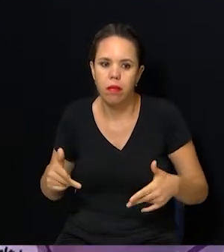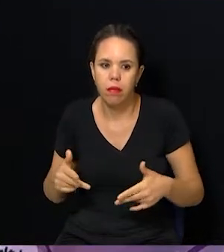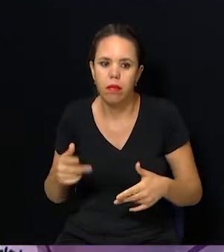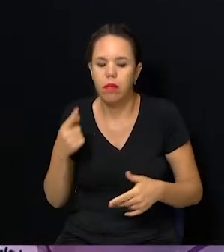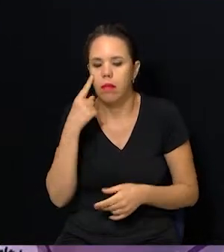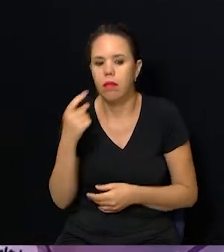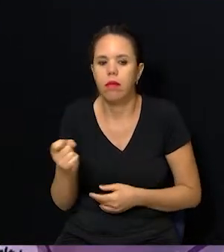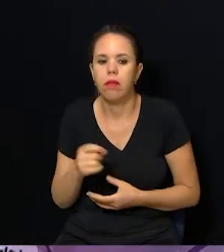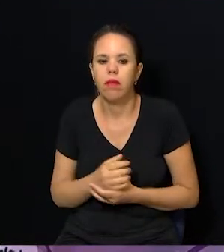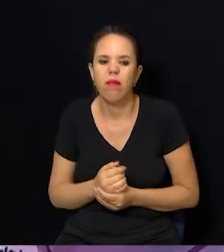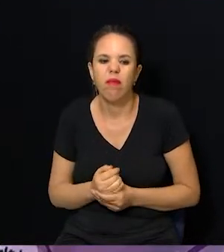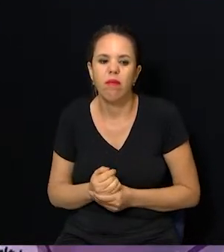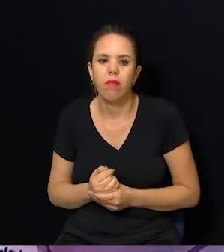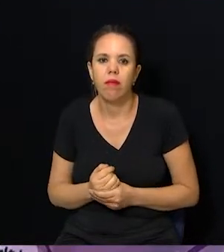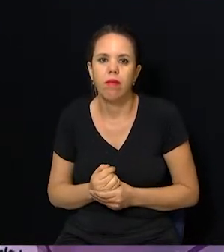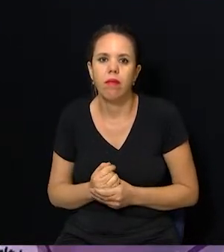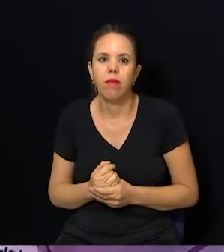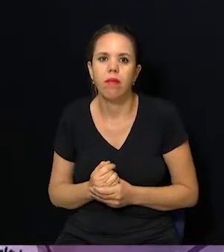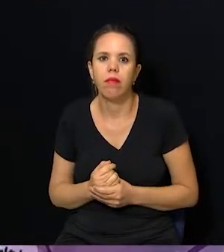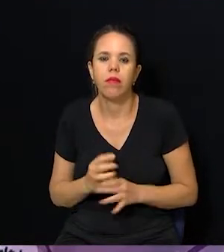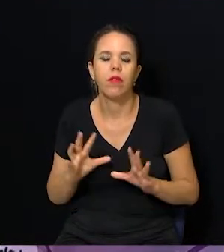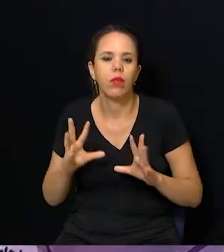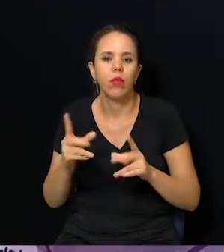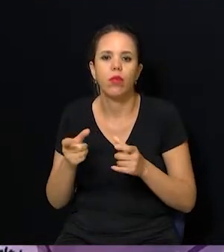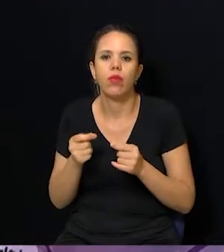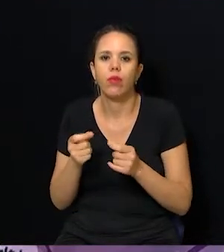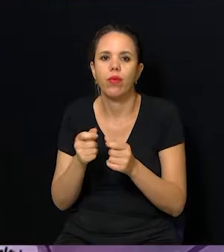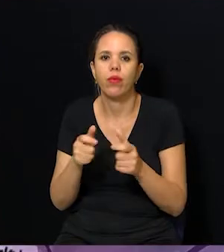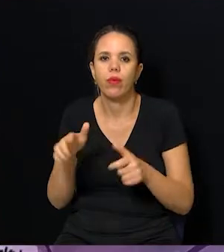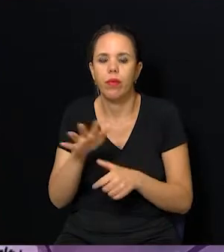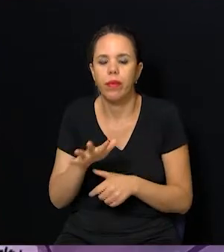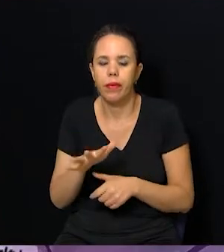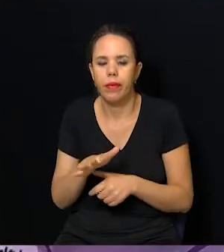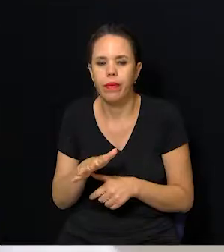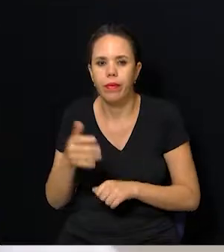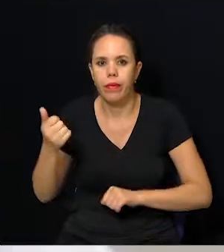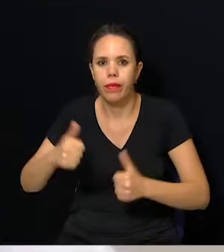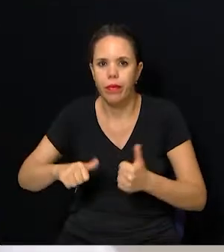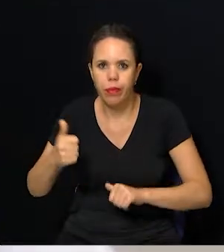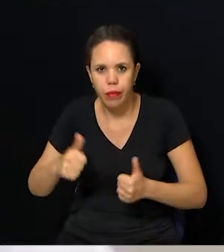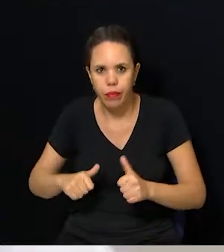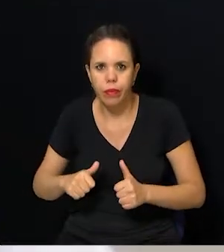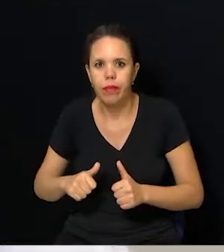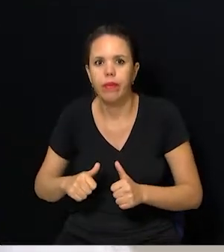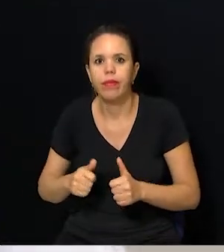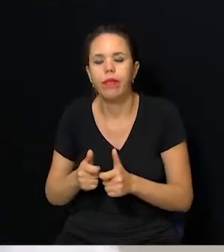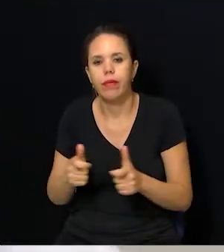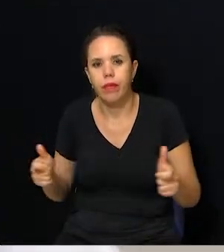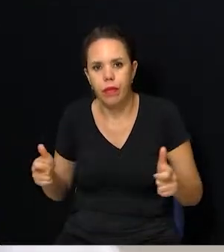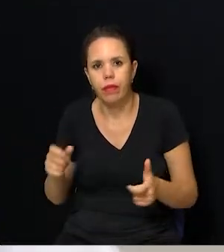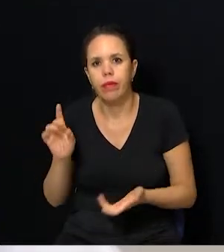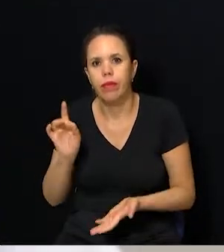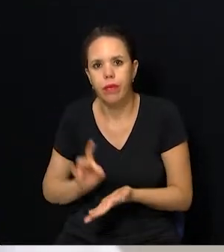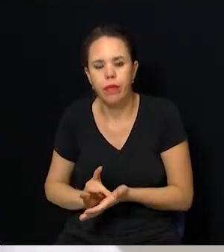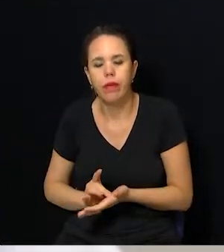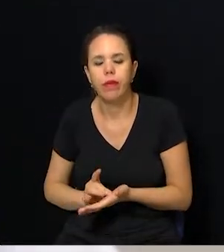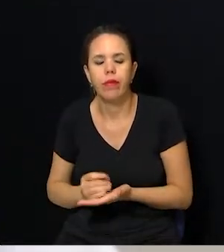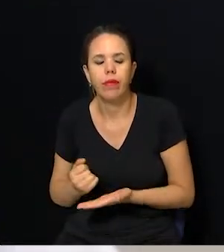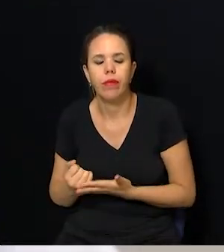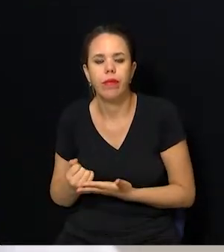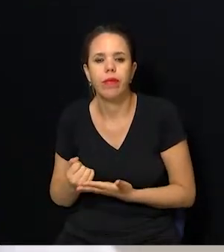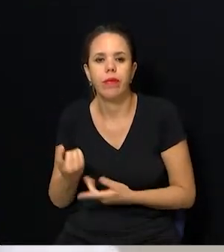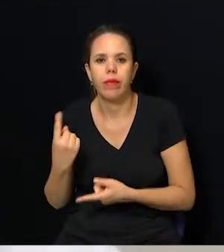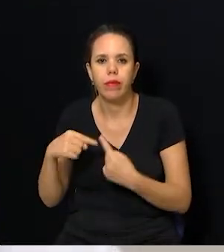muito interessantes e que, como todo câncer, na sua maioria das vezes, o diagnóstico precoce é o grande fator para a gente